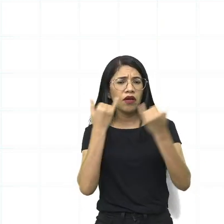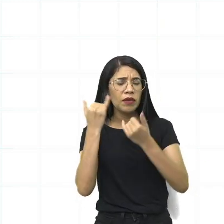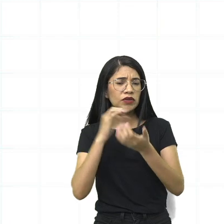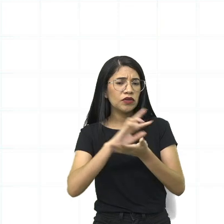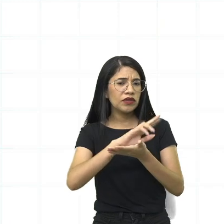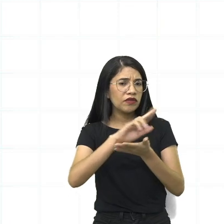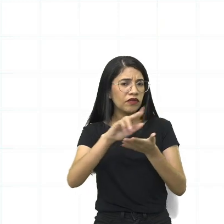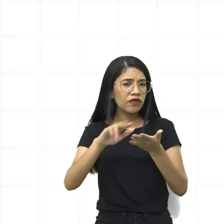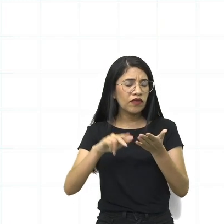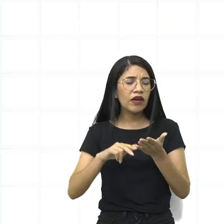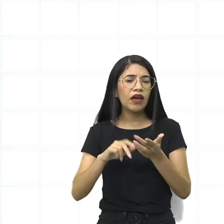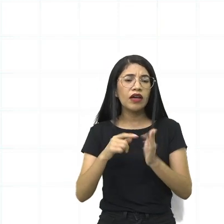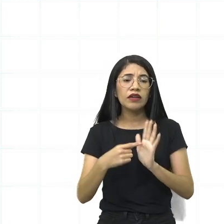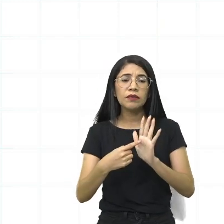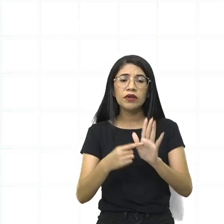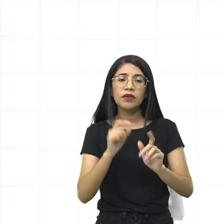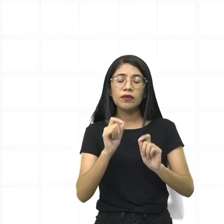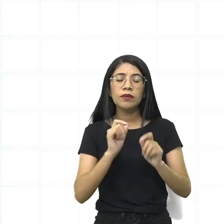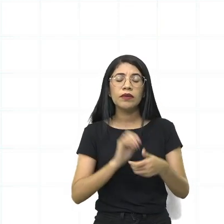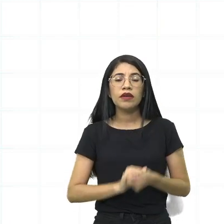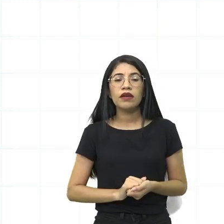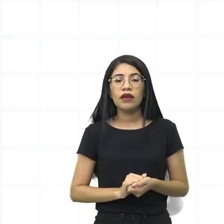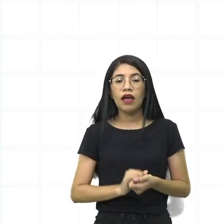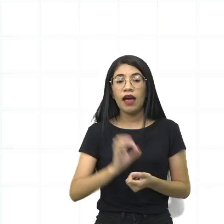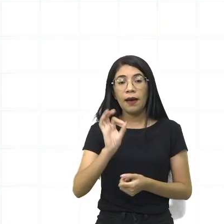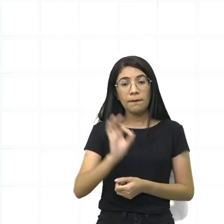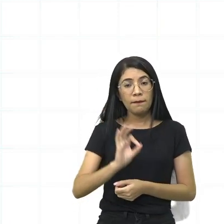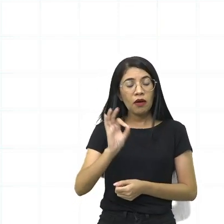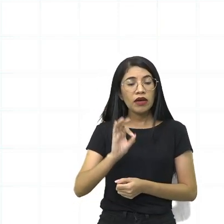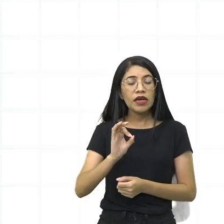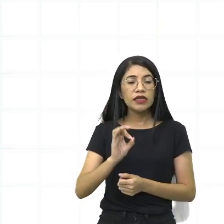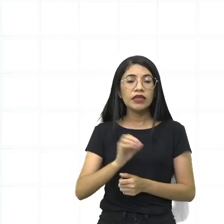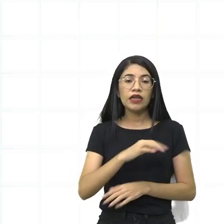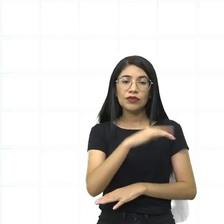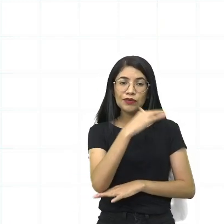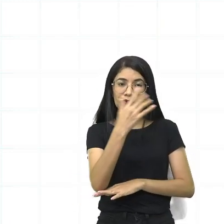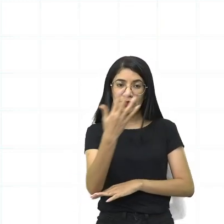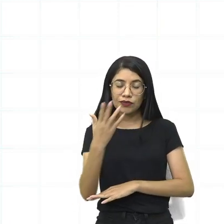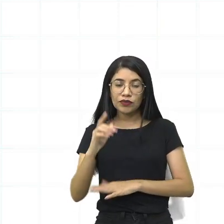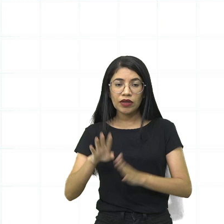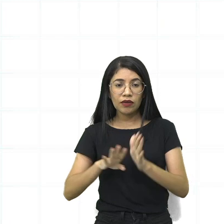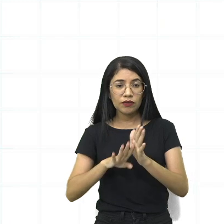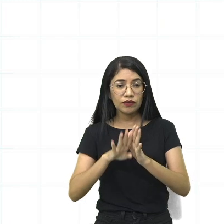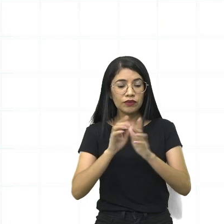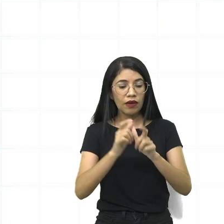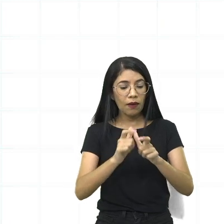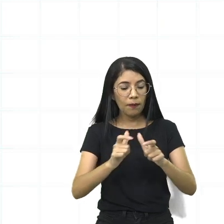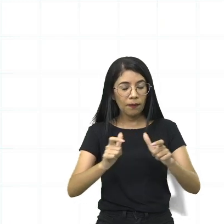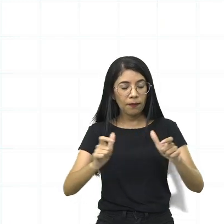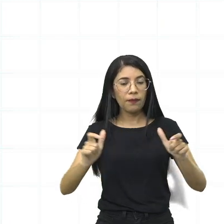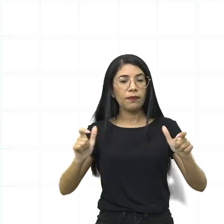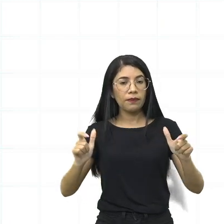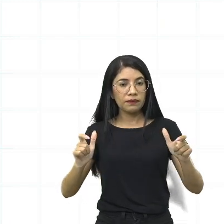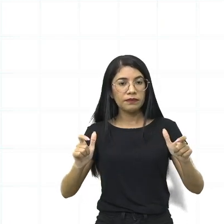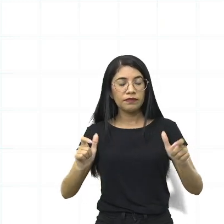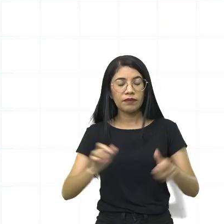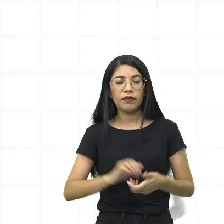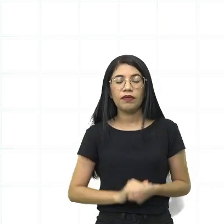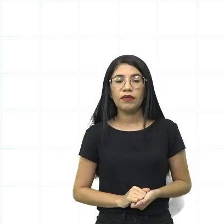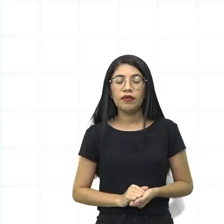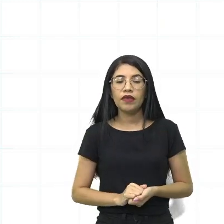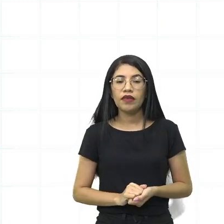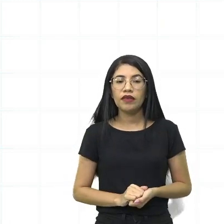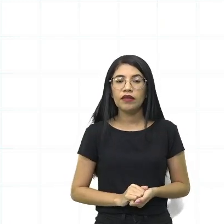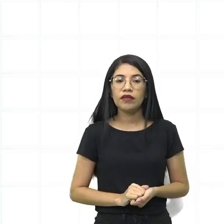dados recentes indicam que a taxa de desmatamento na região aumentou. Né? Essa taxa de desmatamento aí